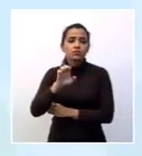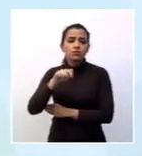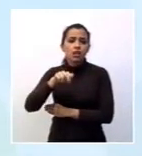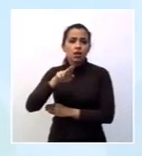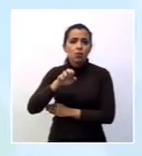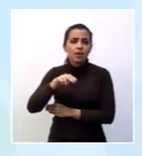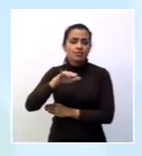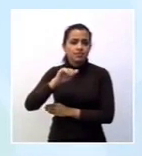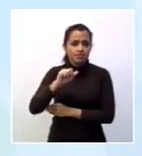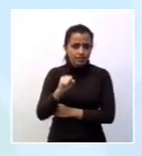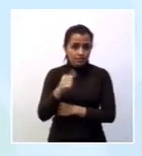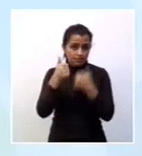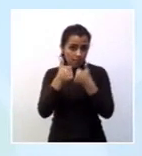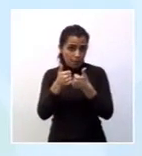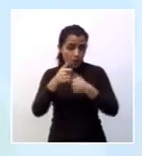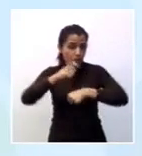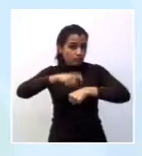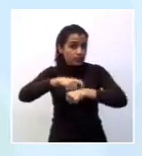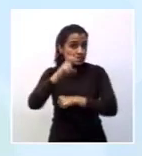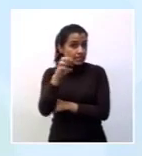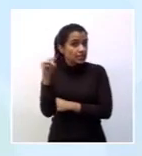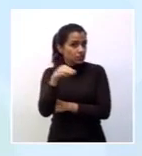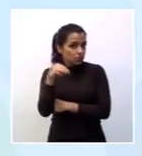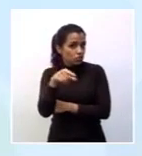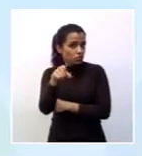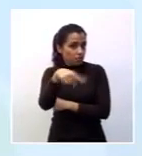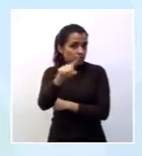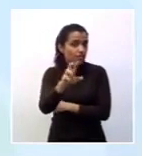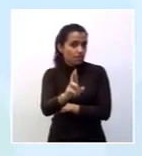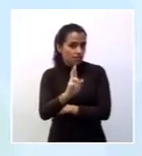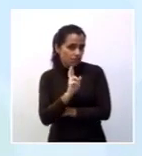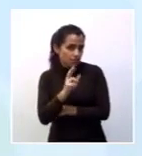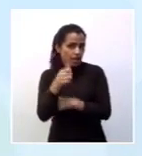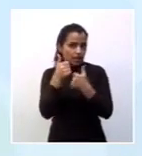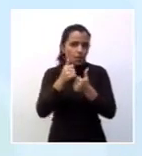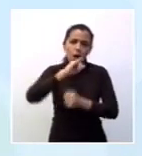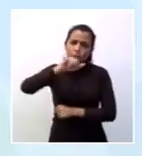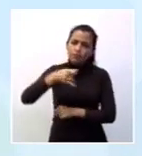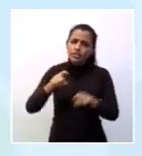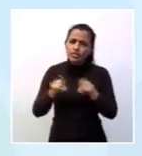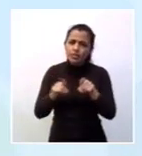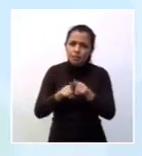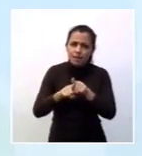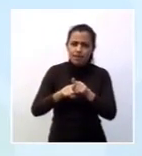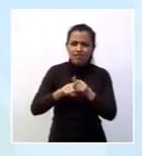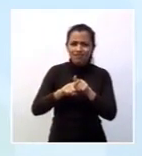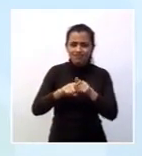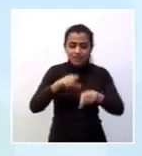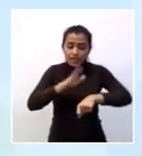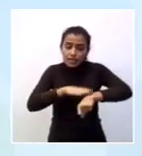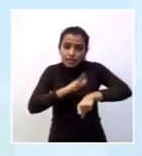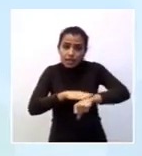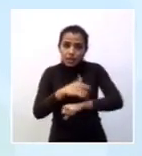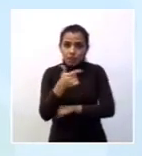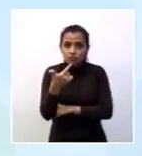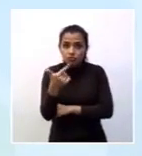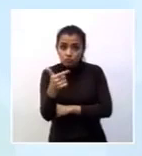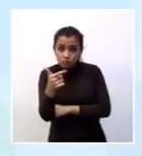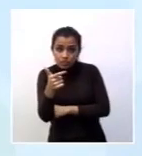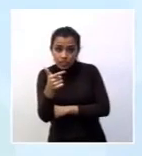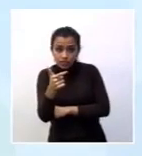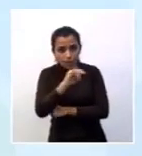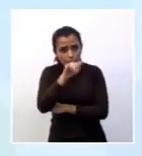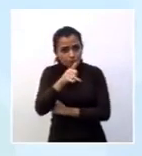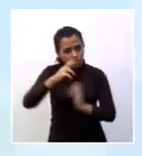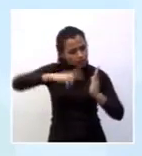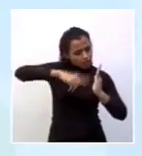Eu vou dar 5 minutinhos aí para vocês responderem. Aproveitem esses 5 minutos, se você teve menos tempo, para olhar as respostas dos seus colegas, para você